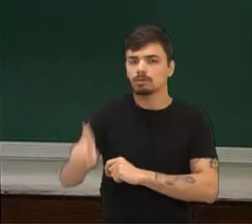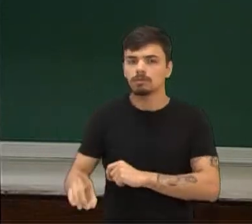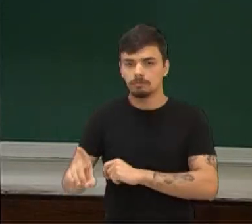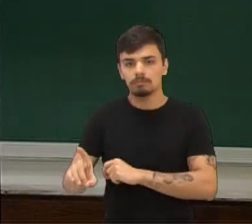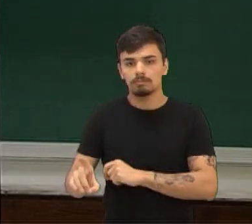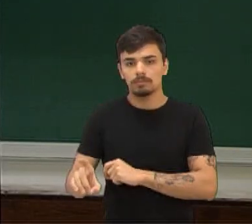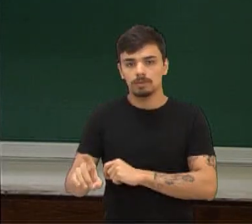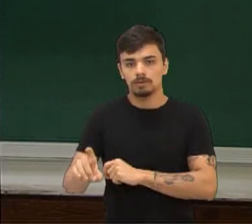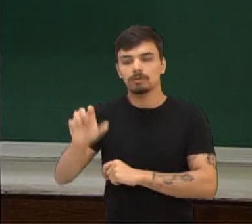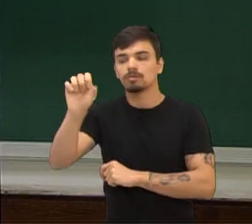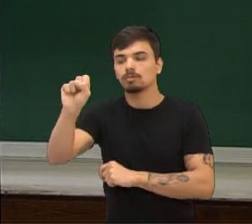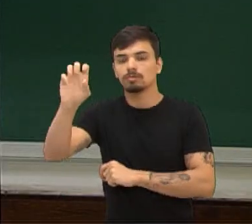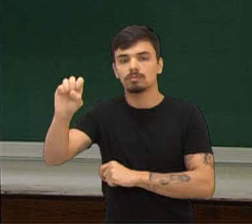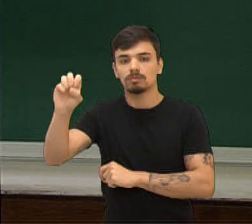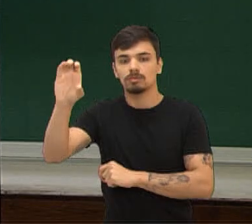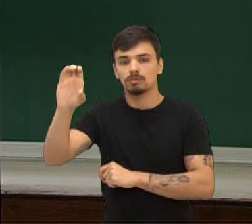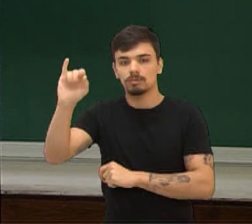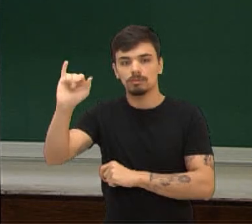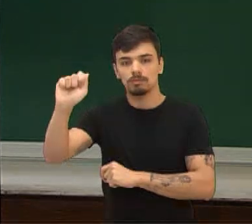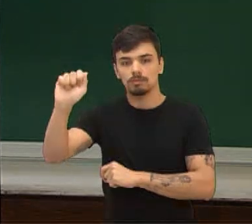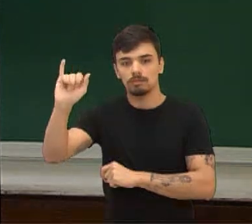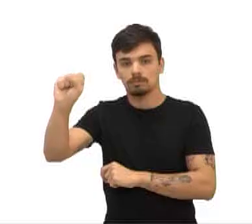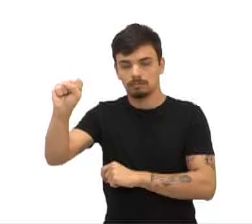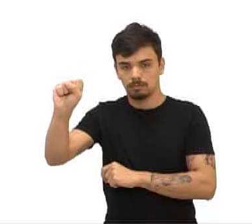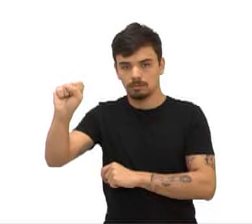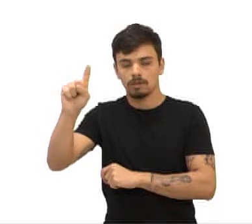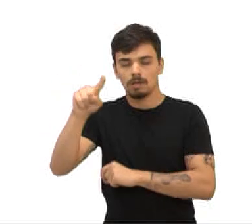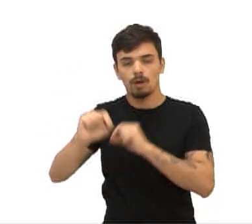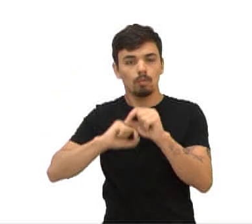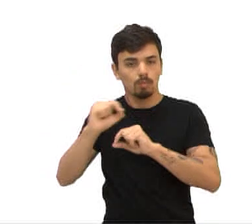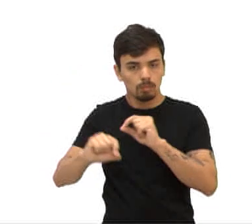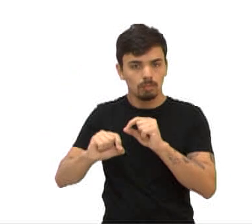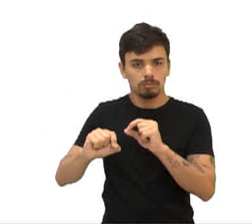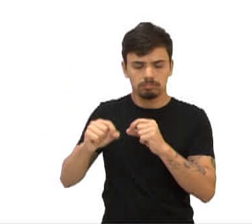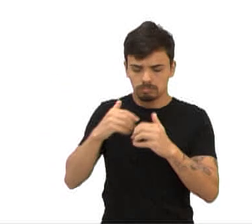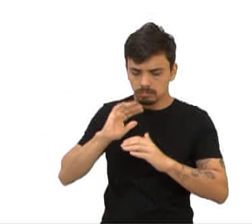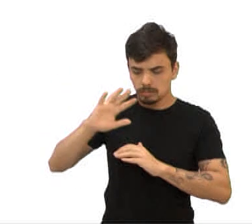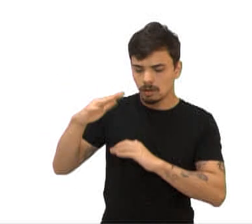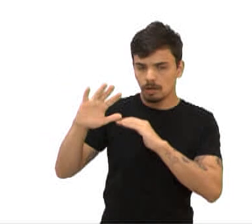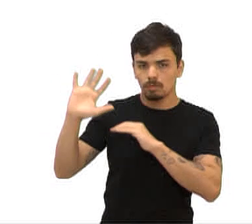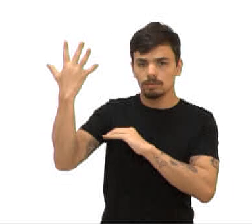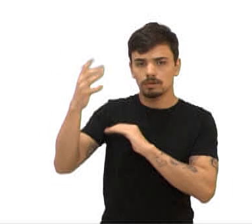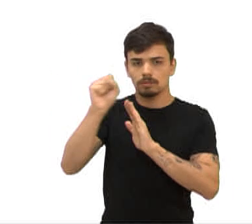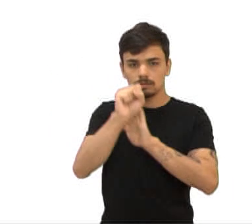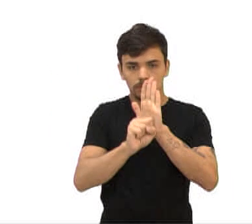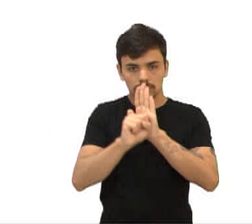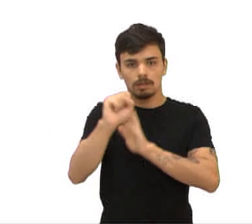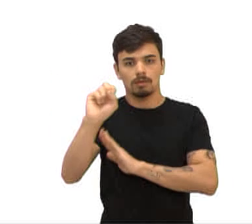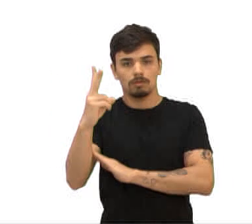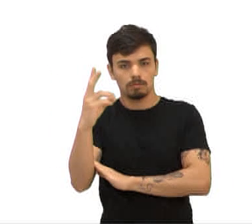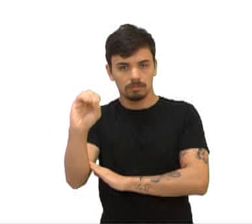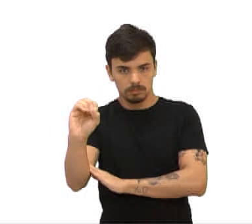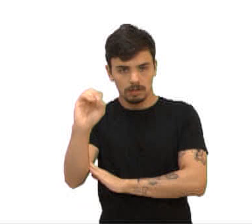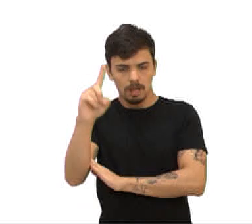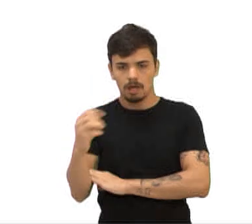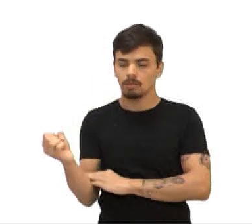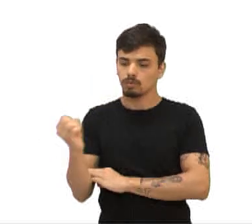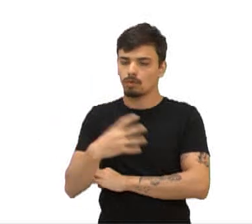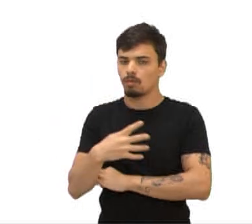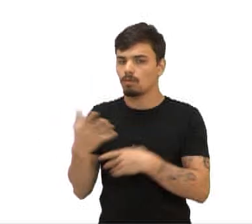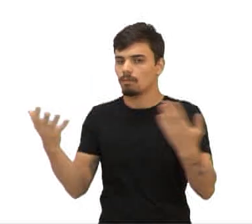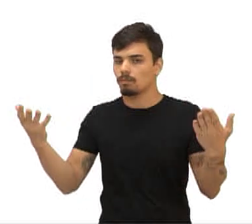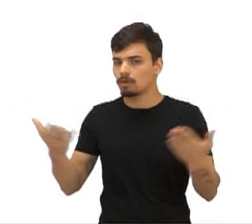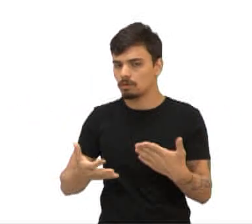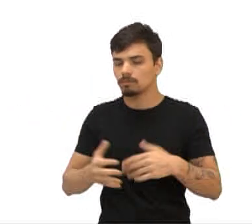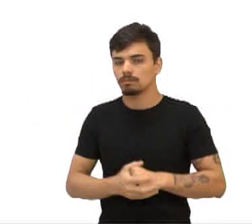direitos sociais. Eles se consolidaram no decorrer, então, do século XX. Eles são direitos muito mais recentes.